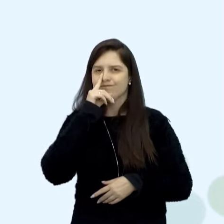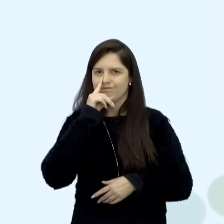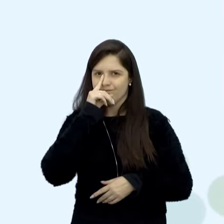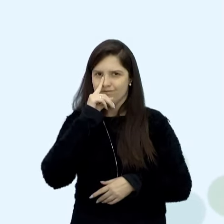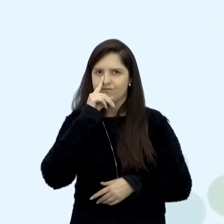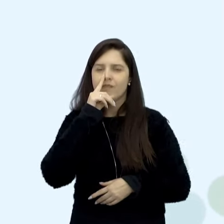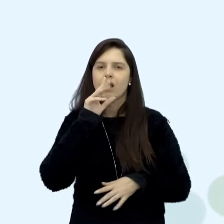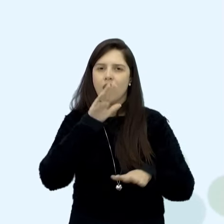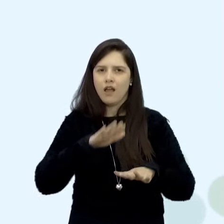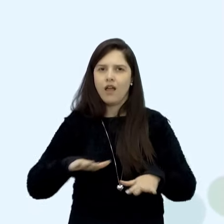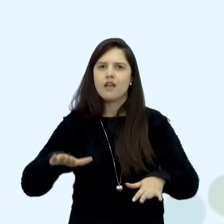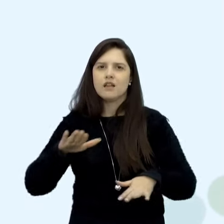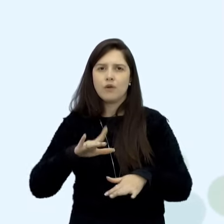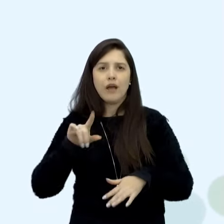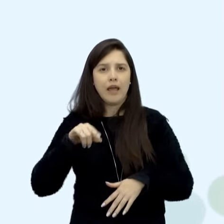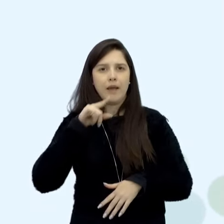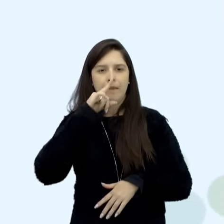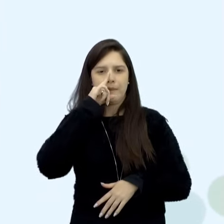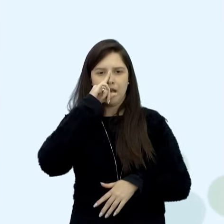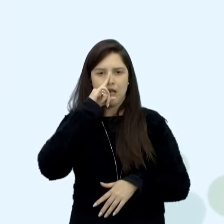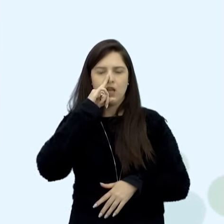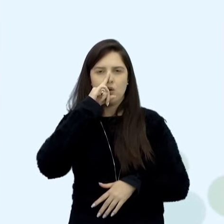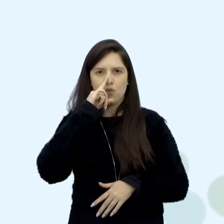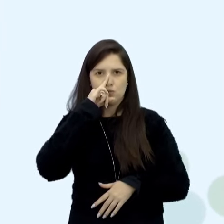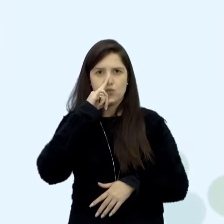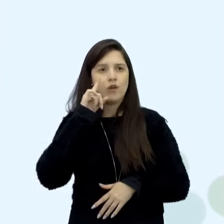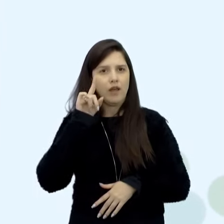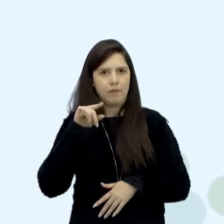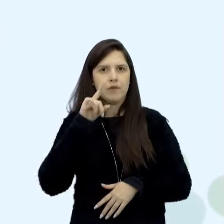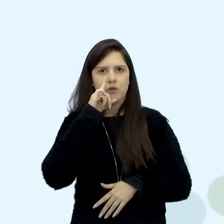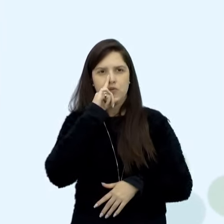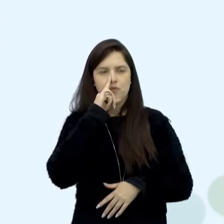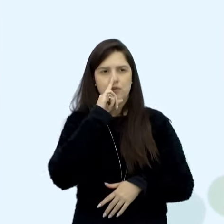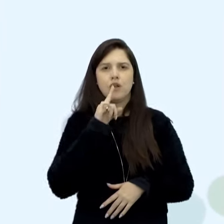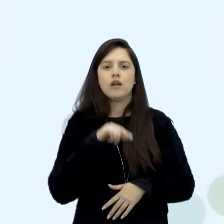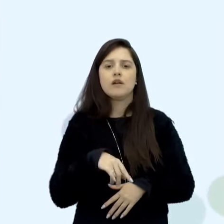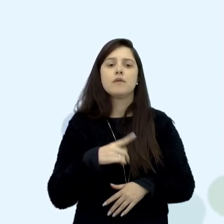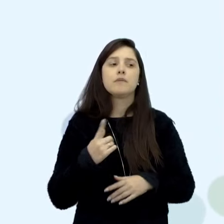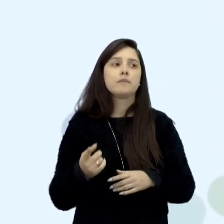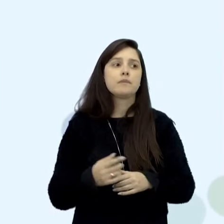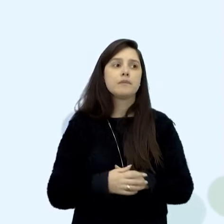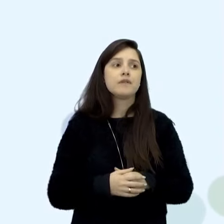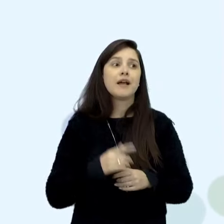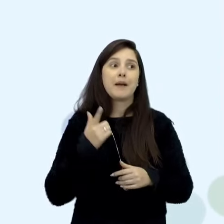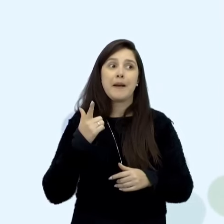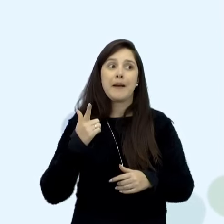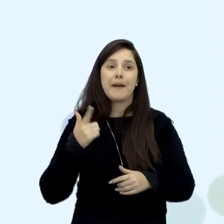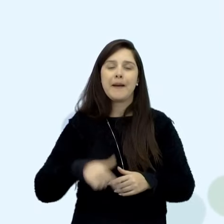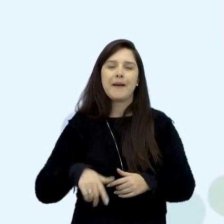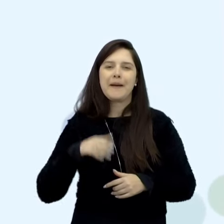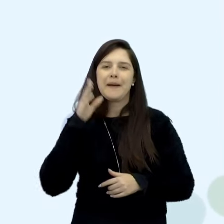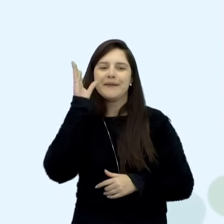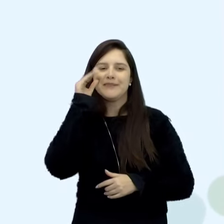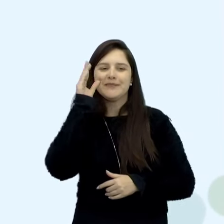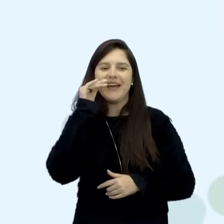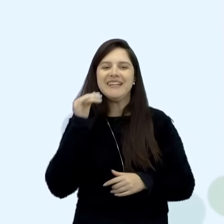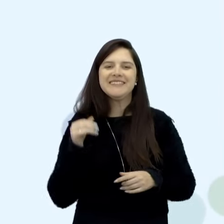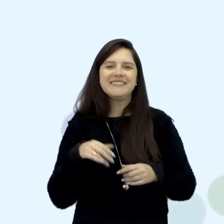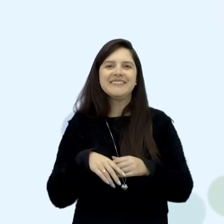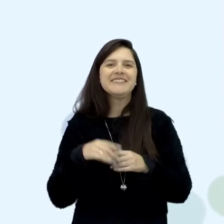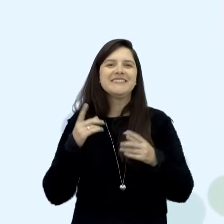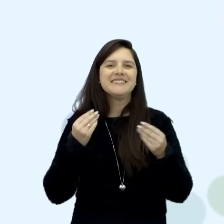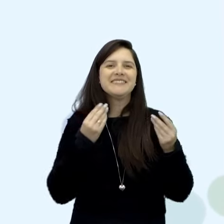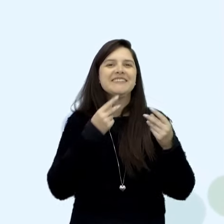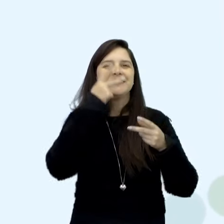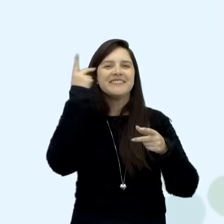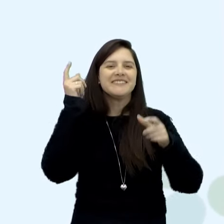Essa região aqui é muito perigosa, o pico do Everest é perigoso. Vamos para a nossa próxima curiosidade.